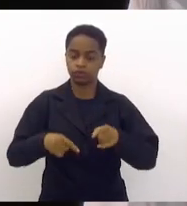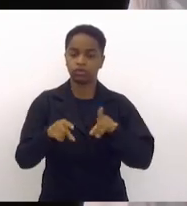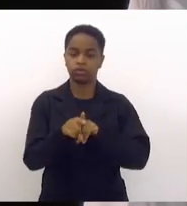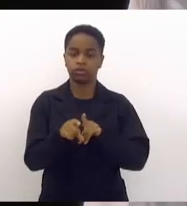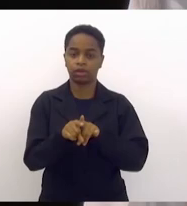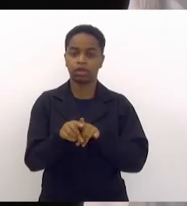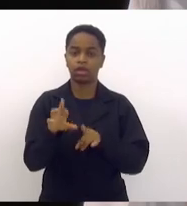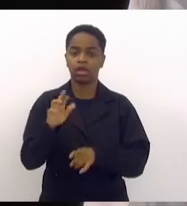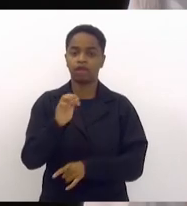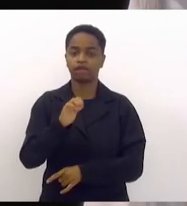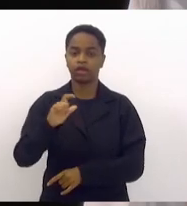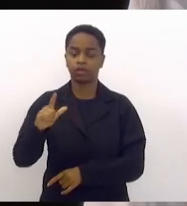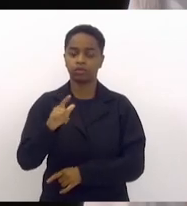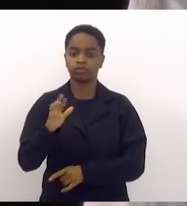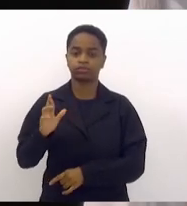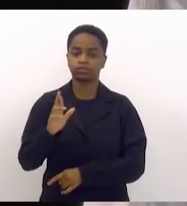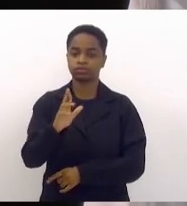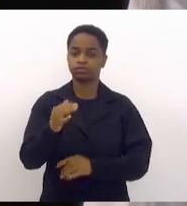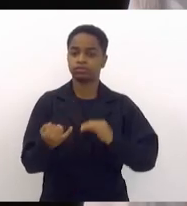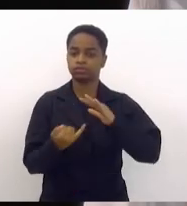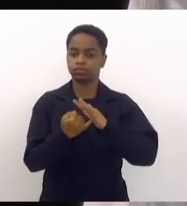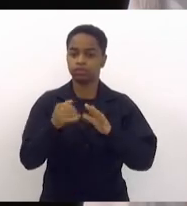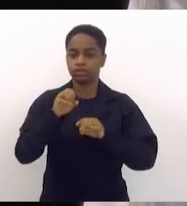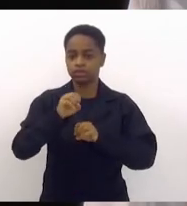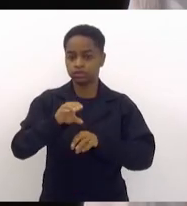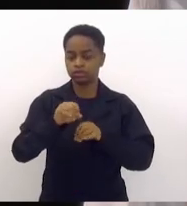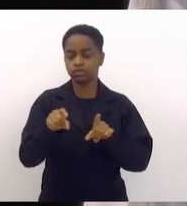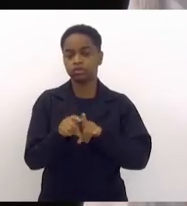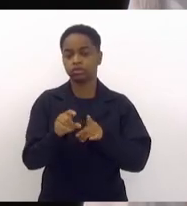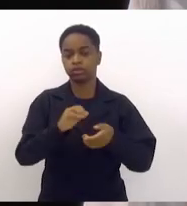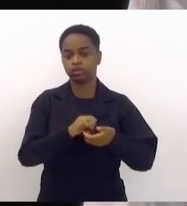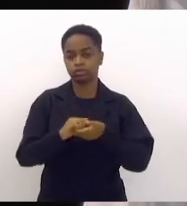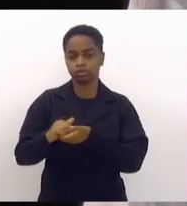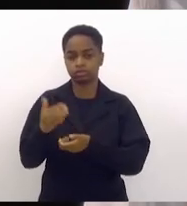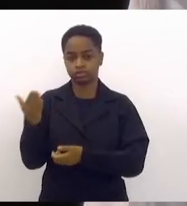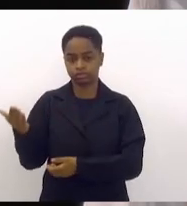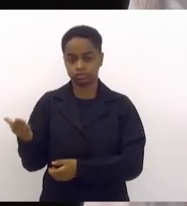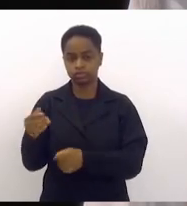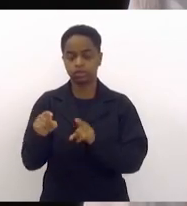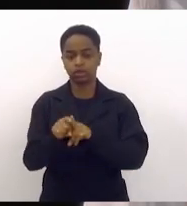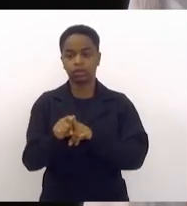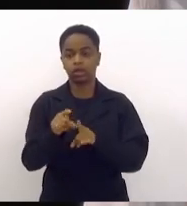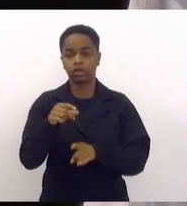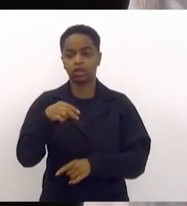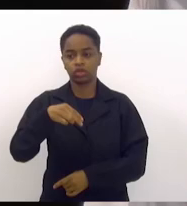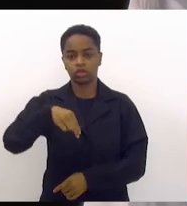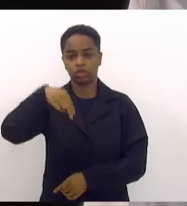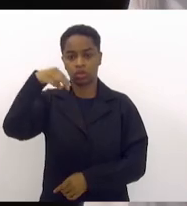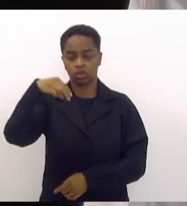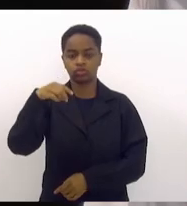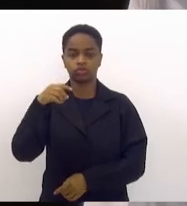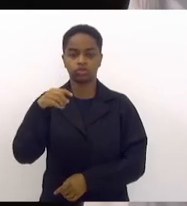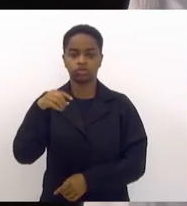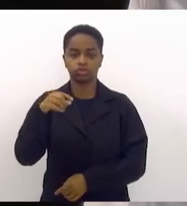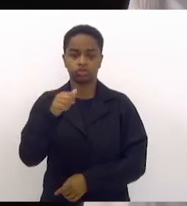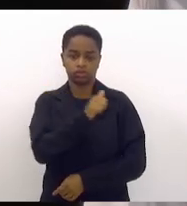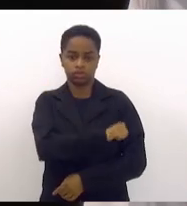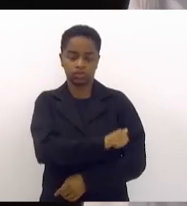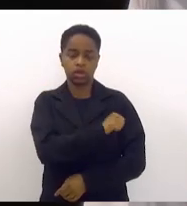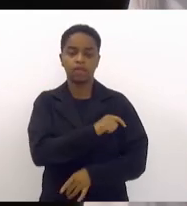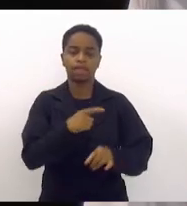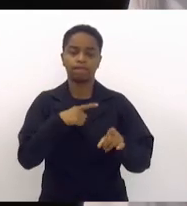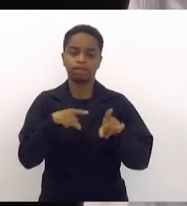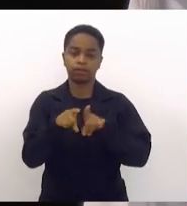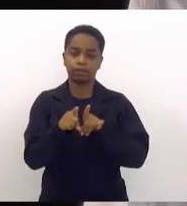instituições de ensino E aí aproveito para saudar o Rafael e a gente tem lá no norte Fluminense o Jeferson que é um grande guerreiro